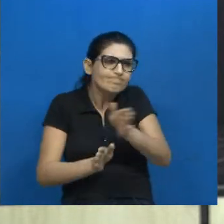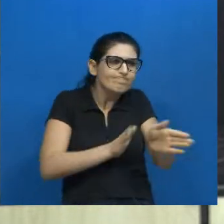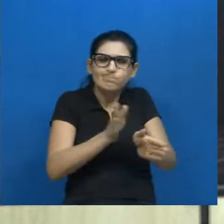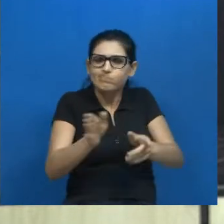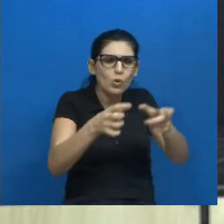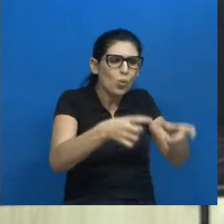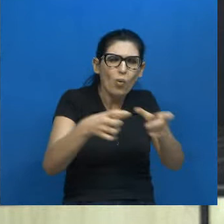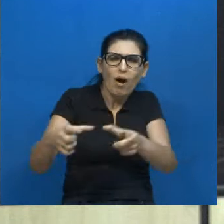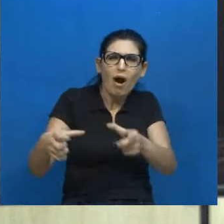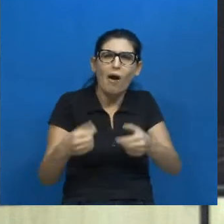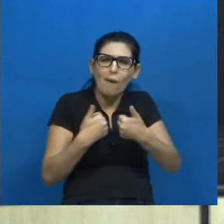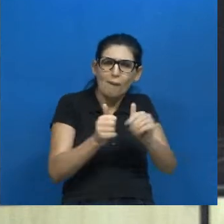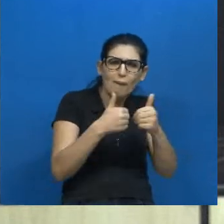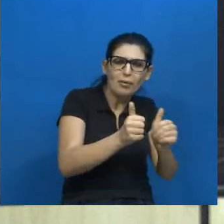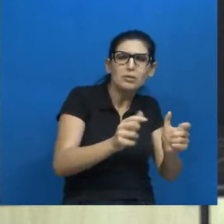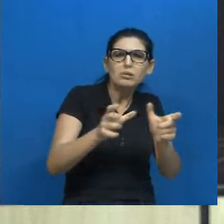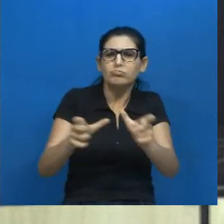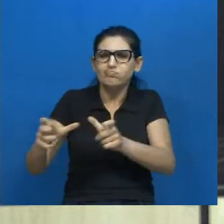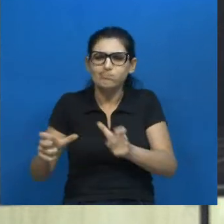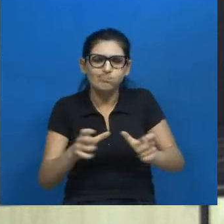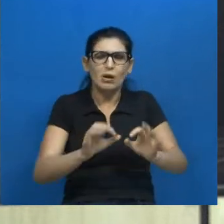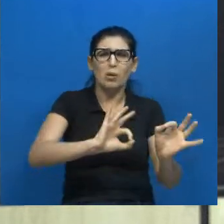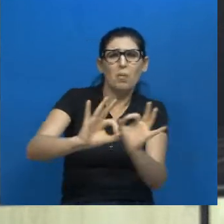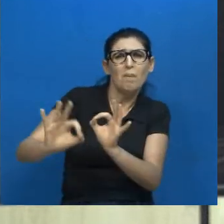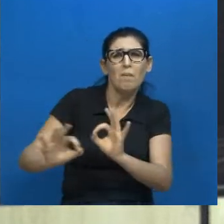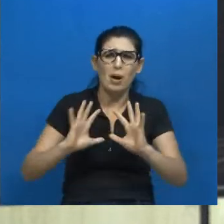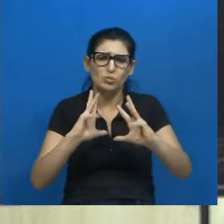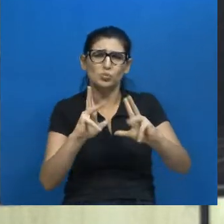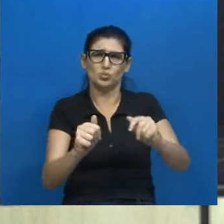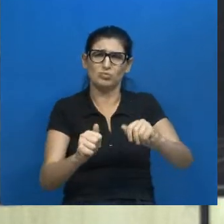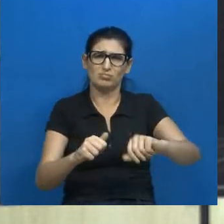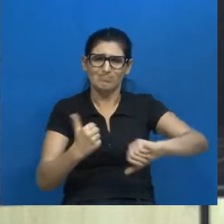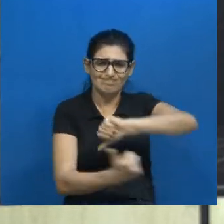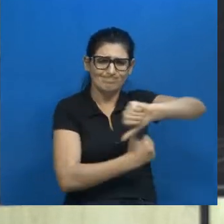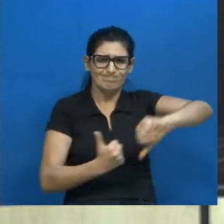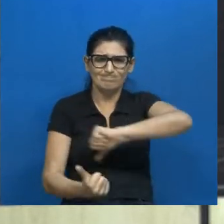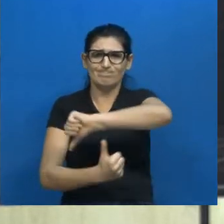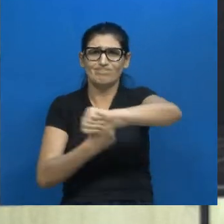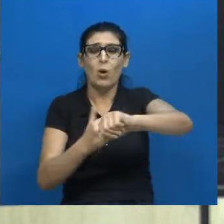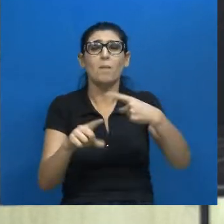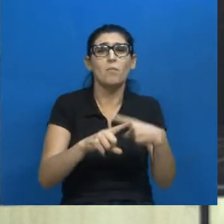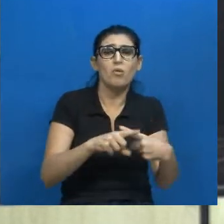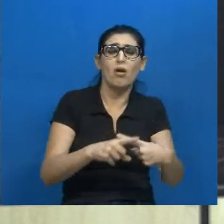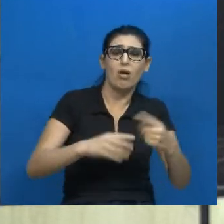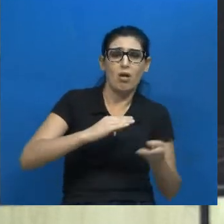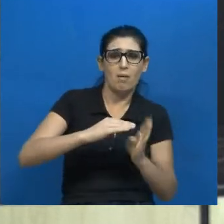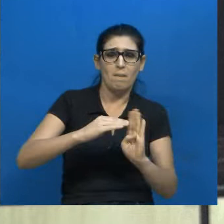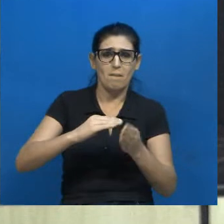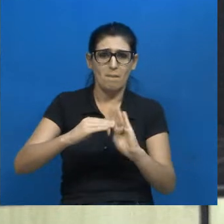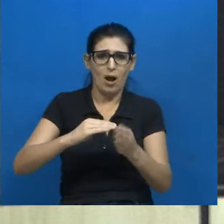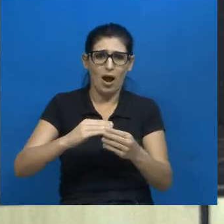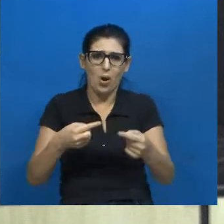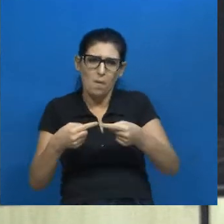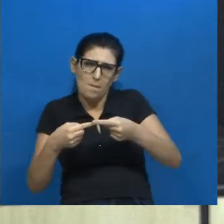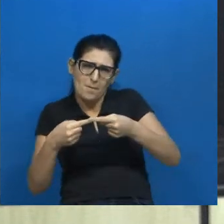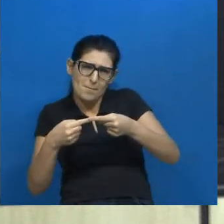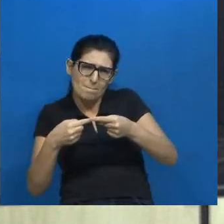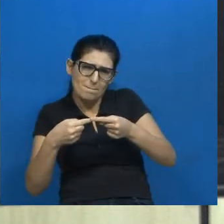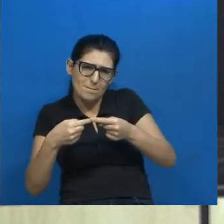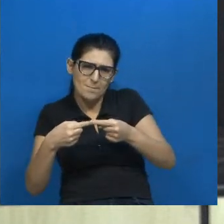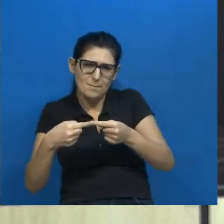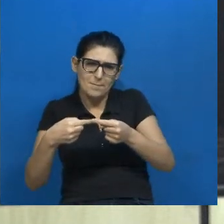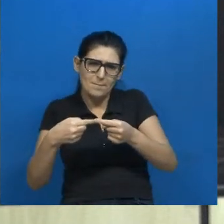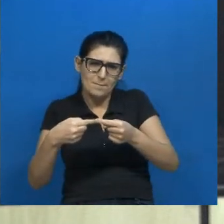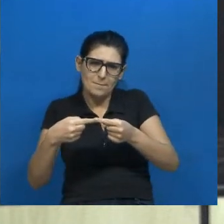porque quando a gente olhou o município, a gente pega vários bairros que foram implementados nesse período, não muito, assim, de